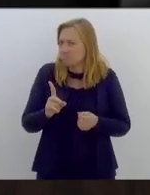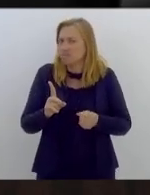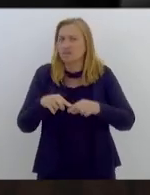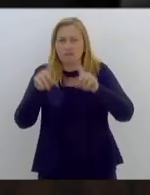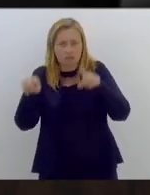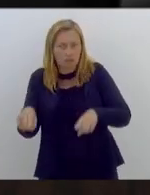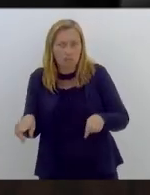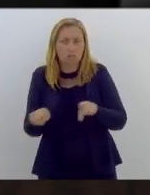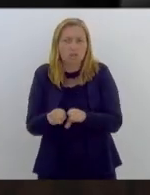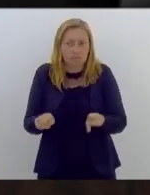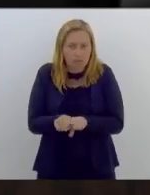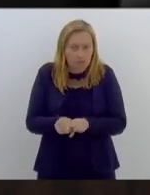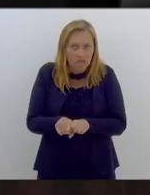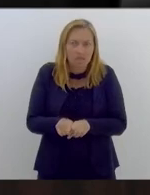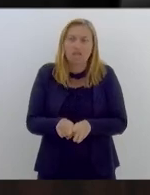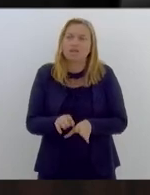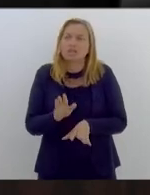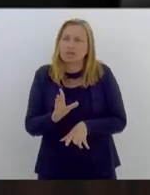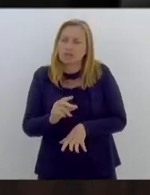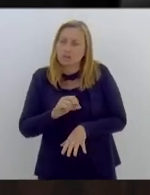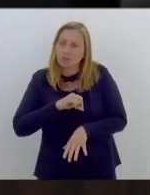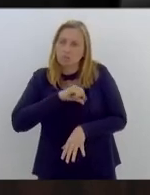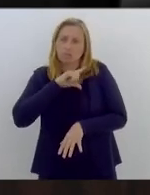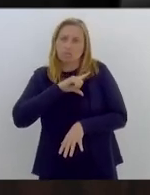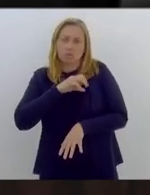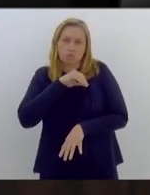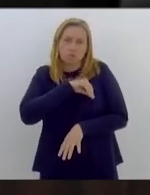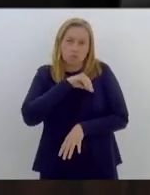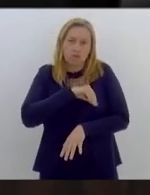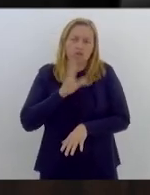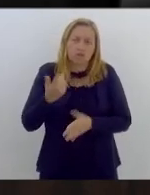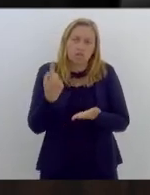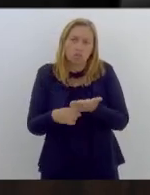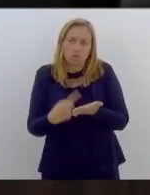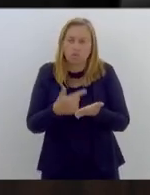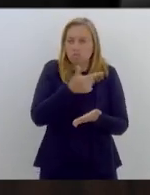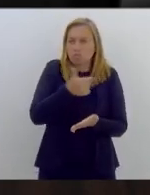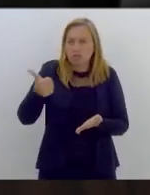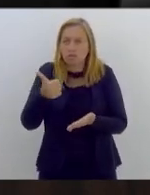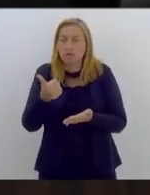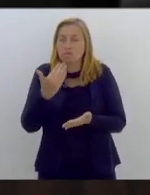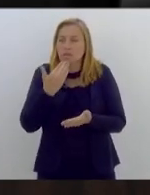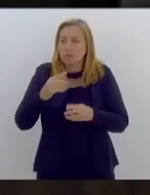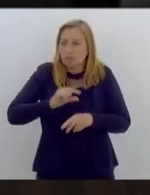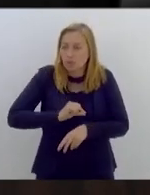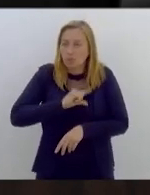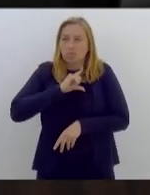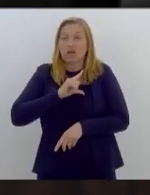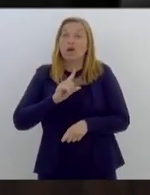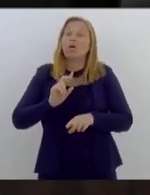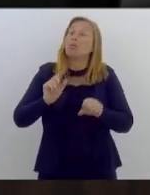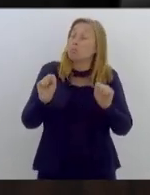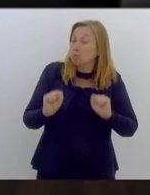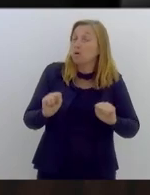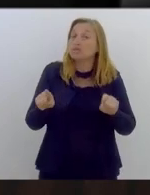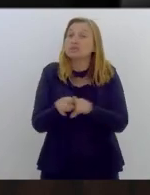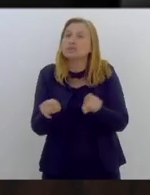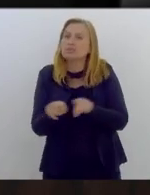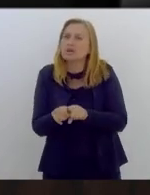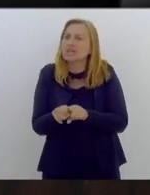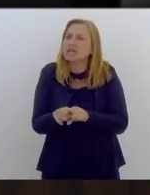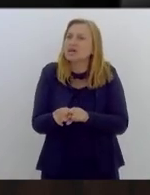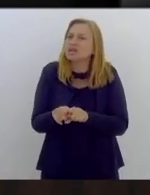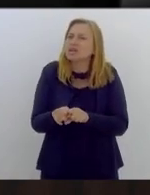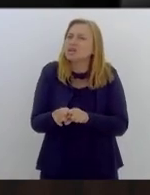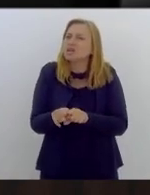servidor, já estou fazendo o acordo de 2021 e, além disso, estou mandando uma mensagem para aumentar. Então, pode ser também que seja para jogar